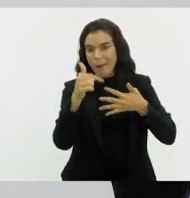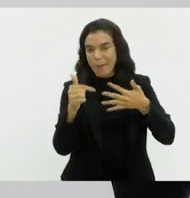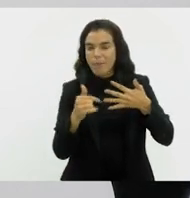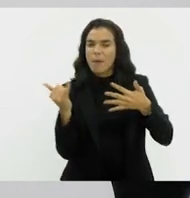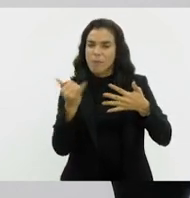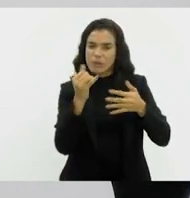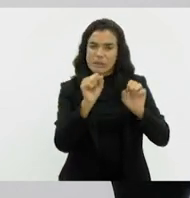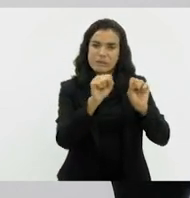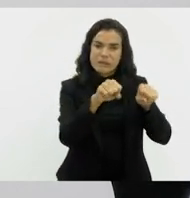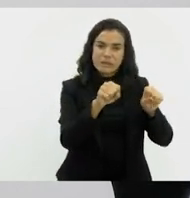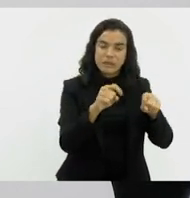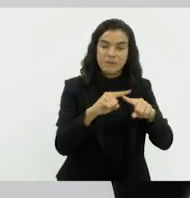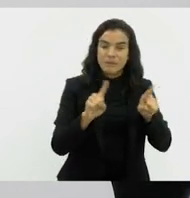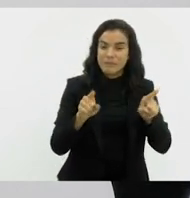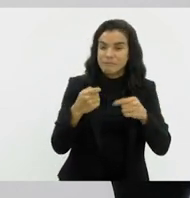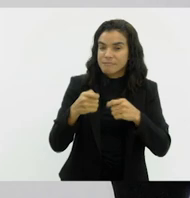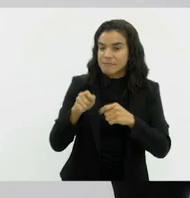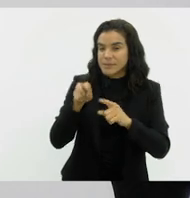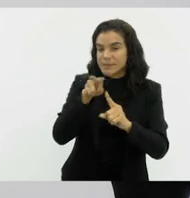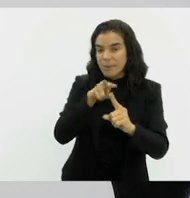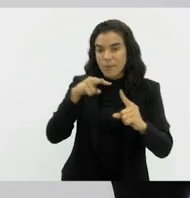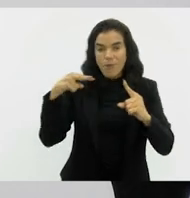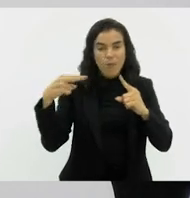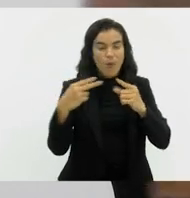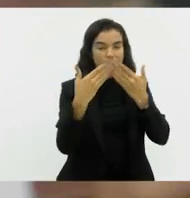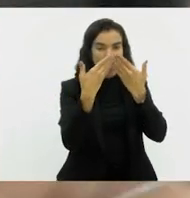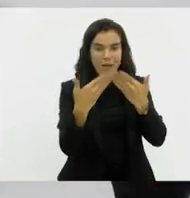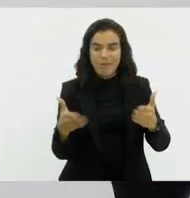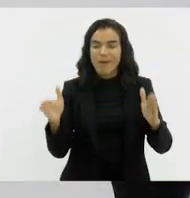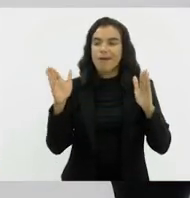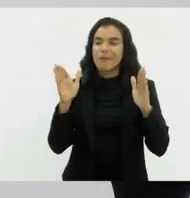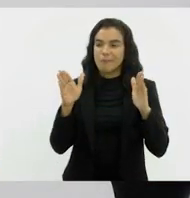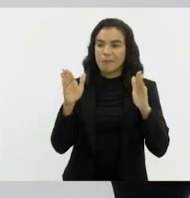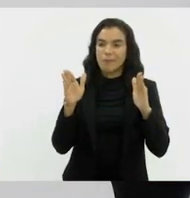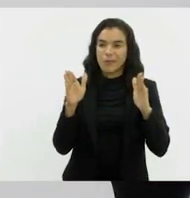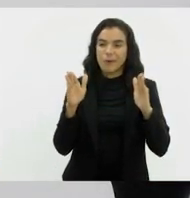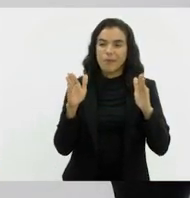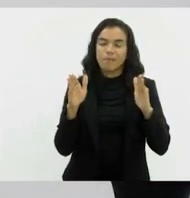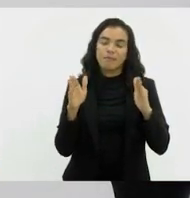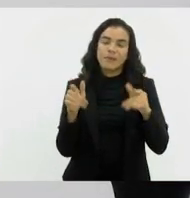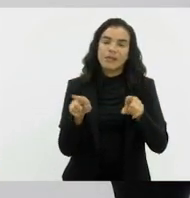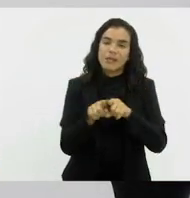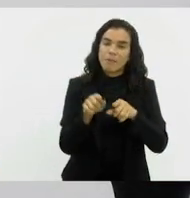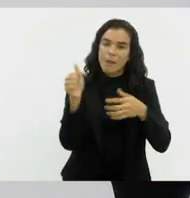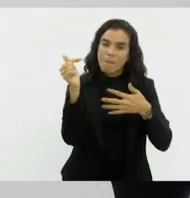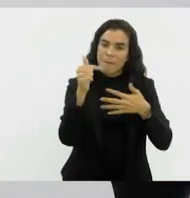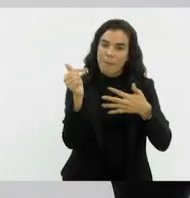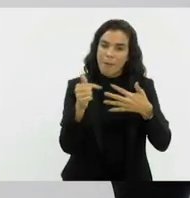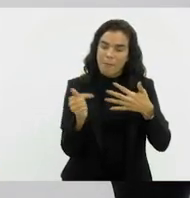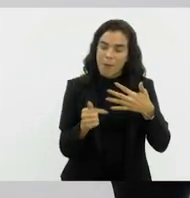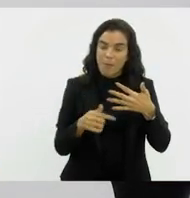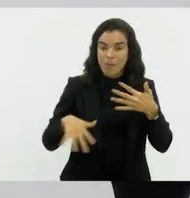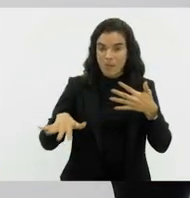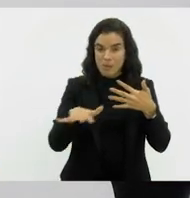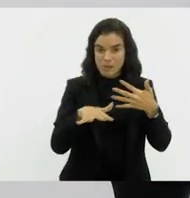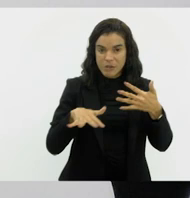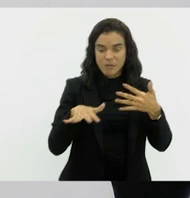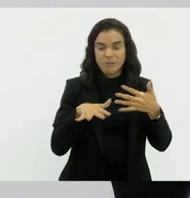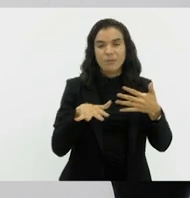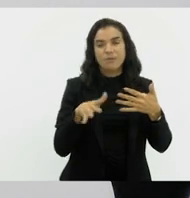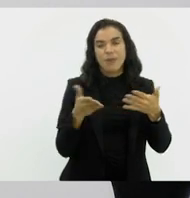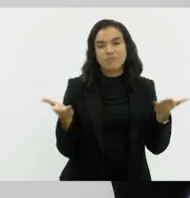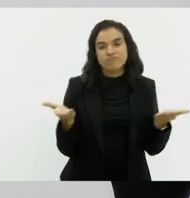sim, mas nós precisamos ter um olhar mais amplo, né, e pontuar a importância desse espaço de